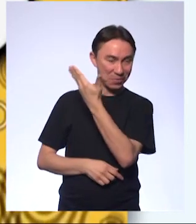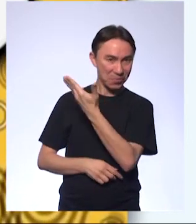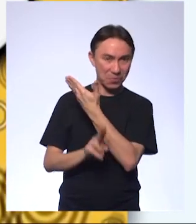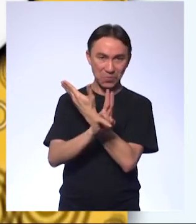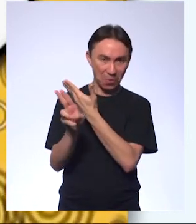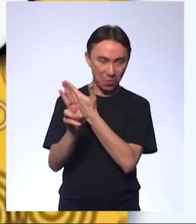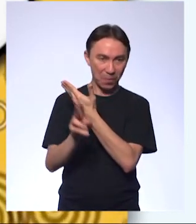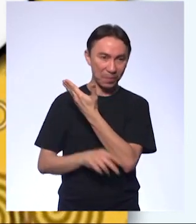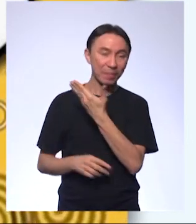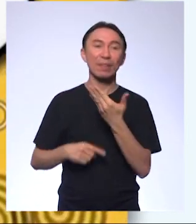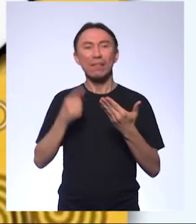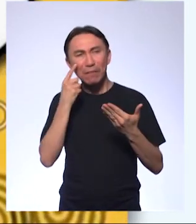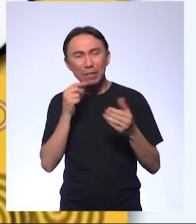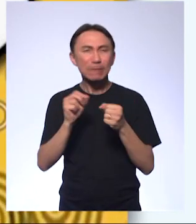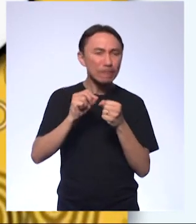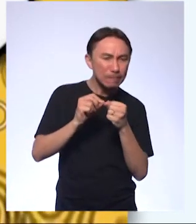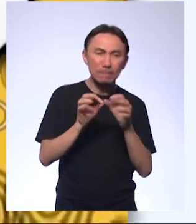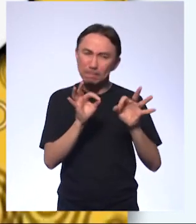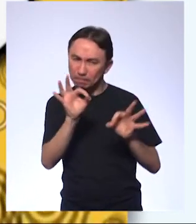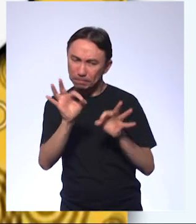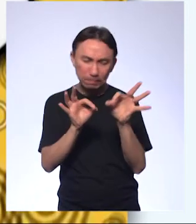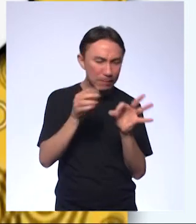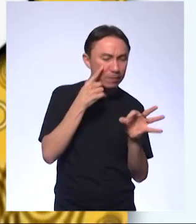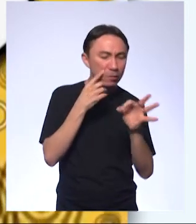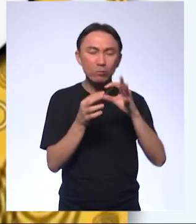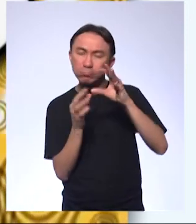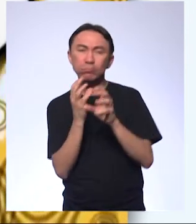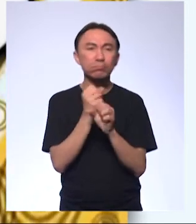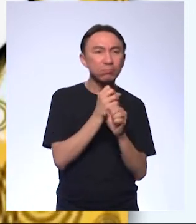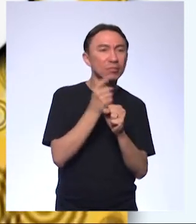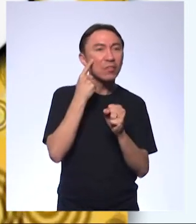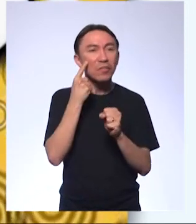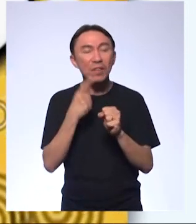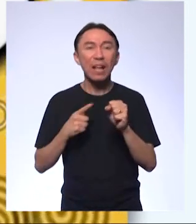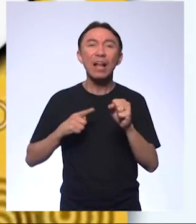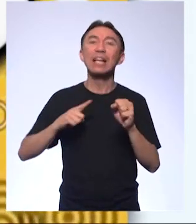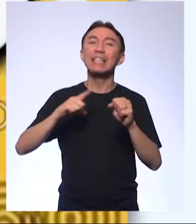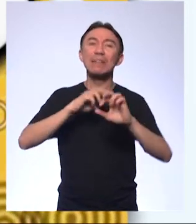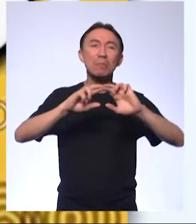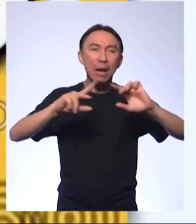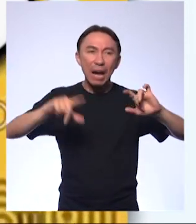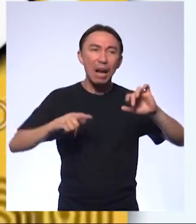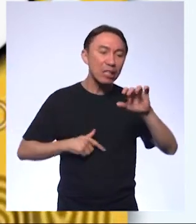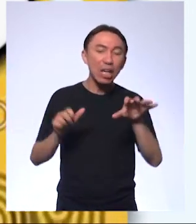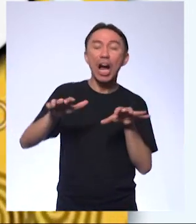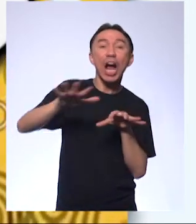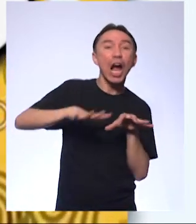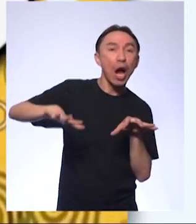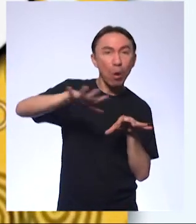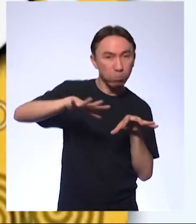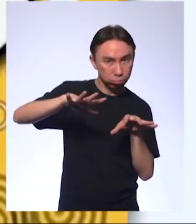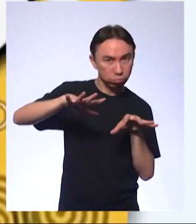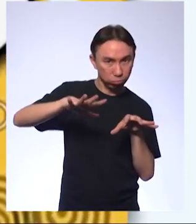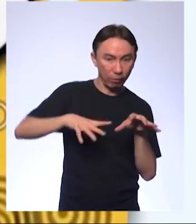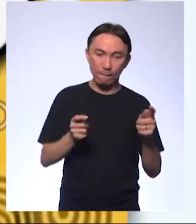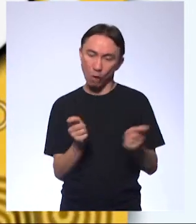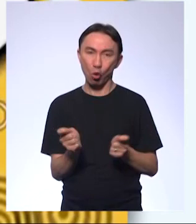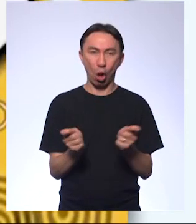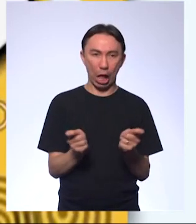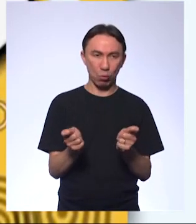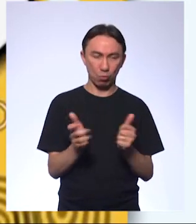faz o vácuo. Ela contém 2 placas metálicas que, quando são ligadas a uma fonte de alta tensão, estabelecem um fluxo de cargas